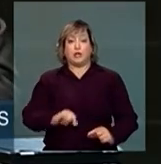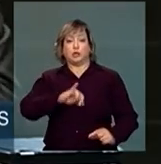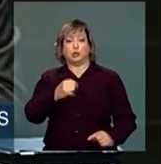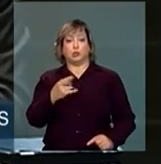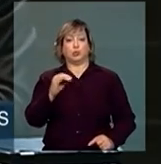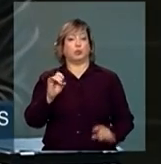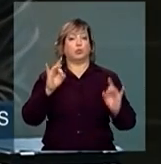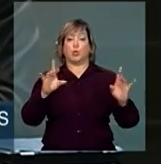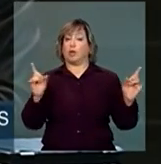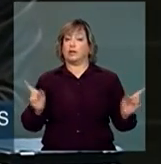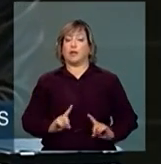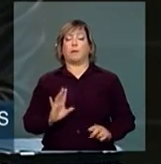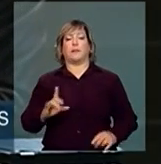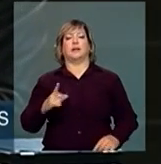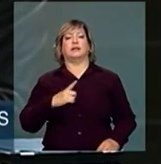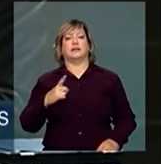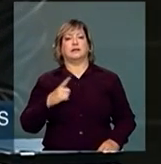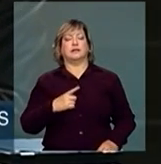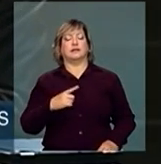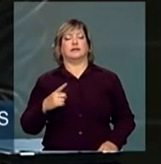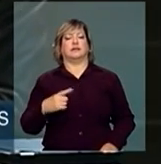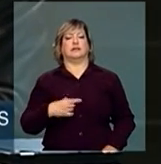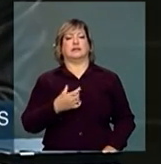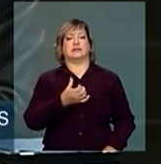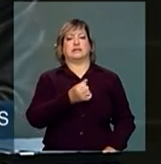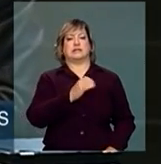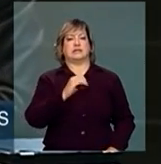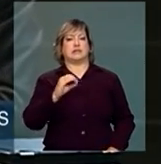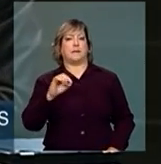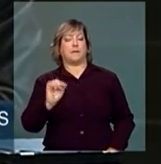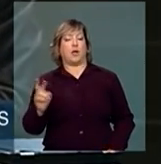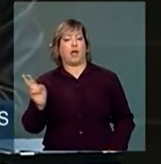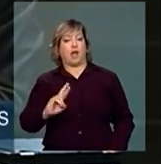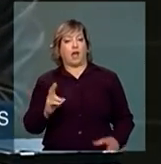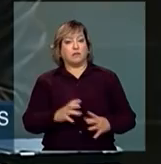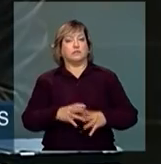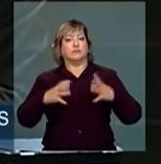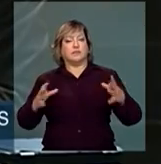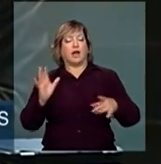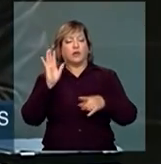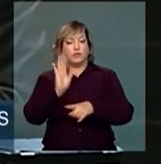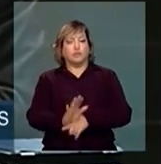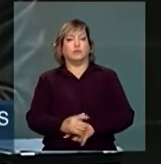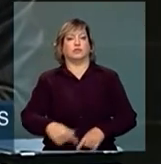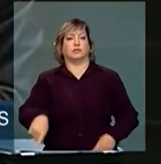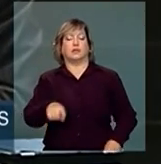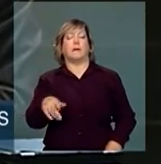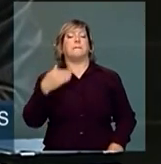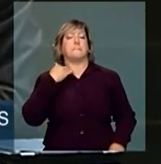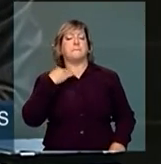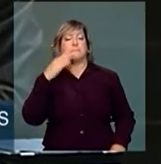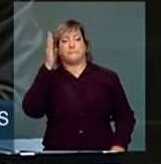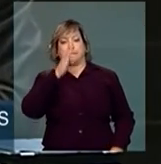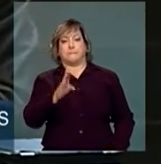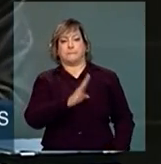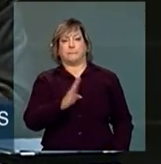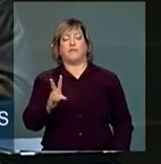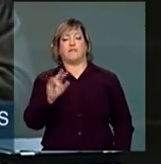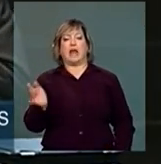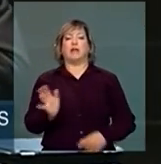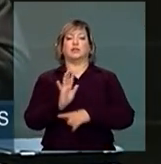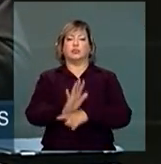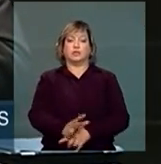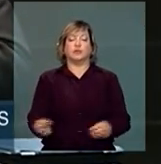por CPF de 500 mil para 600 mil reais, que é um avanço importante e que o Banco do Brasil vai ajudar a